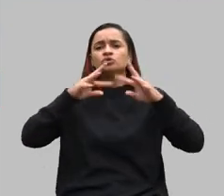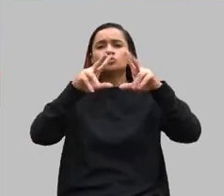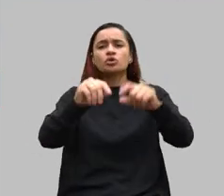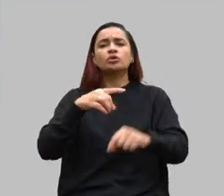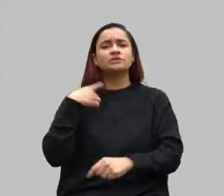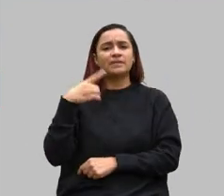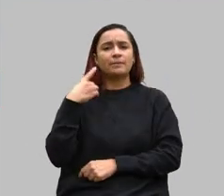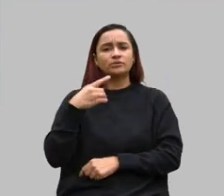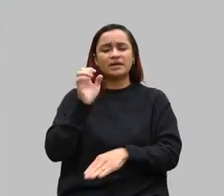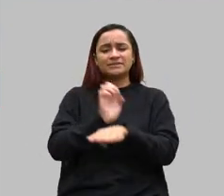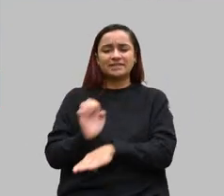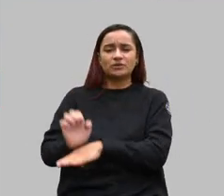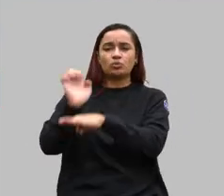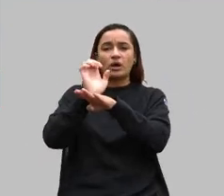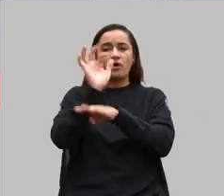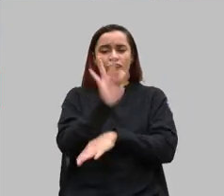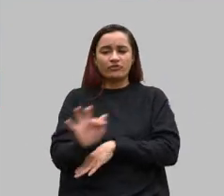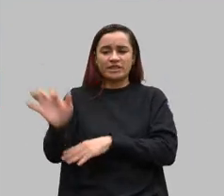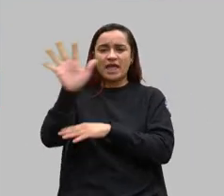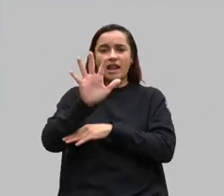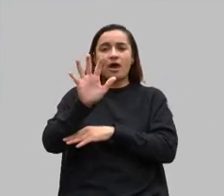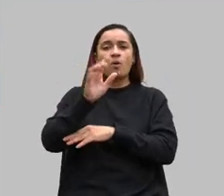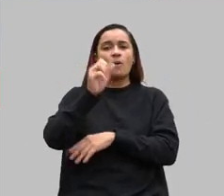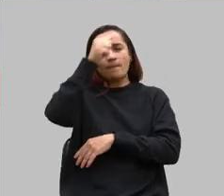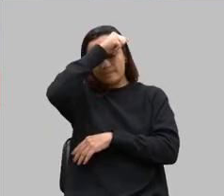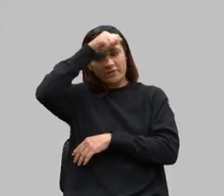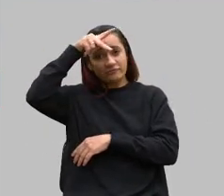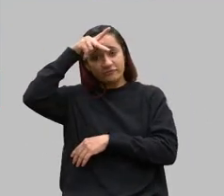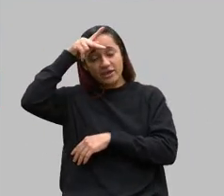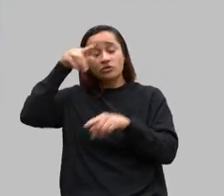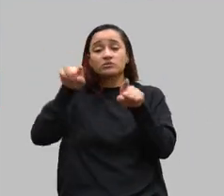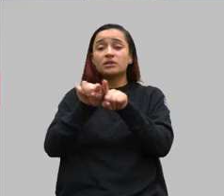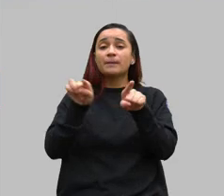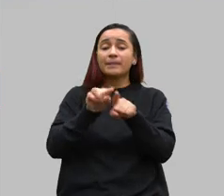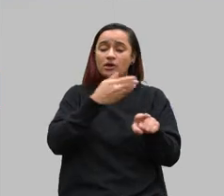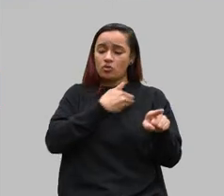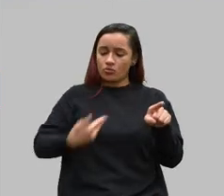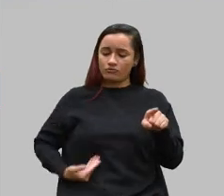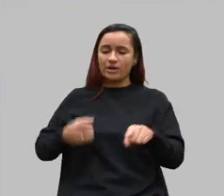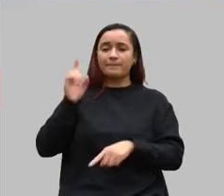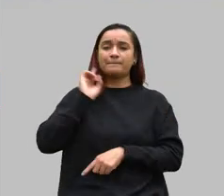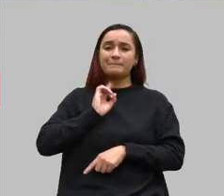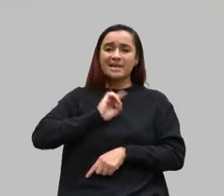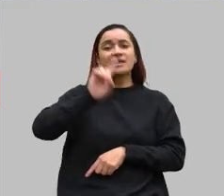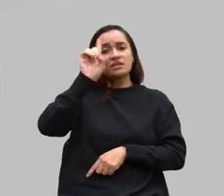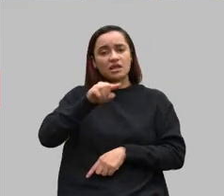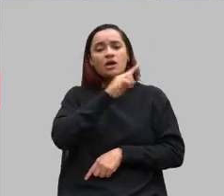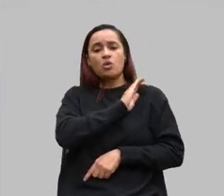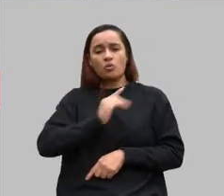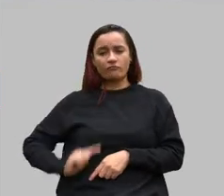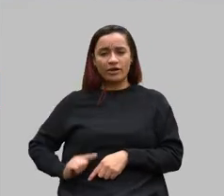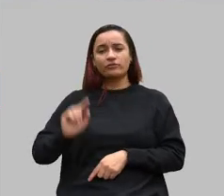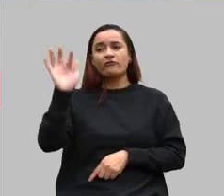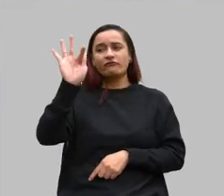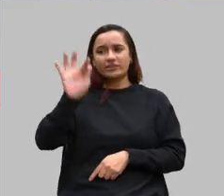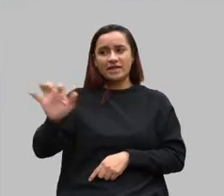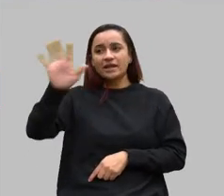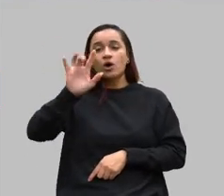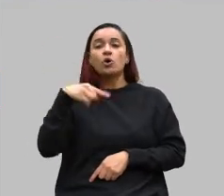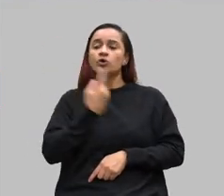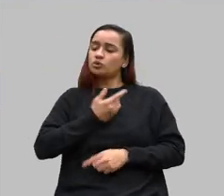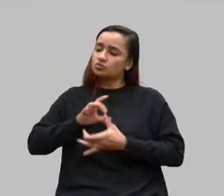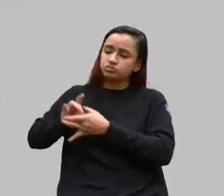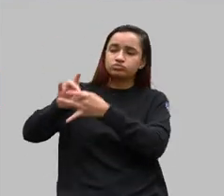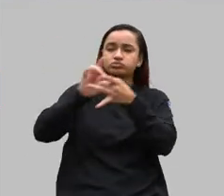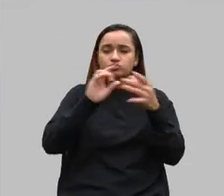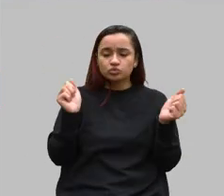federais prefeitos governo de Minas e Governo Federal para que irmanados possamos corrigir essa